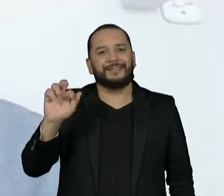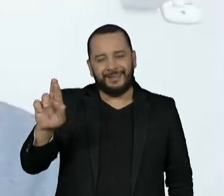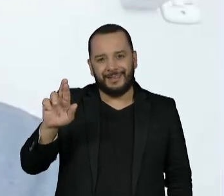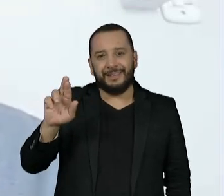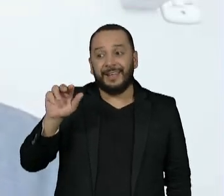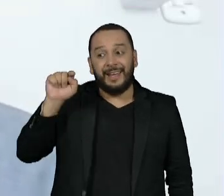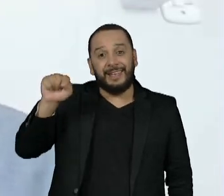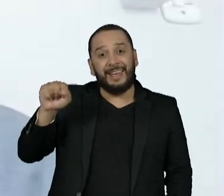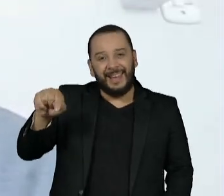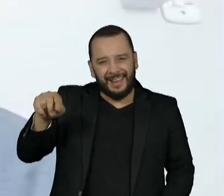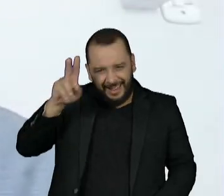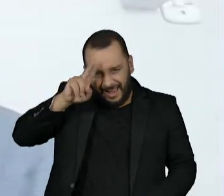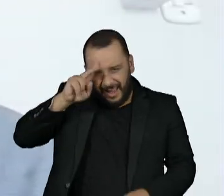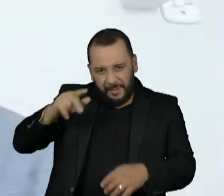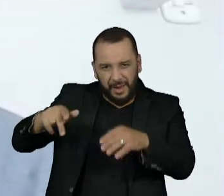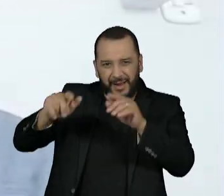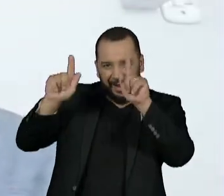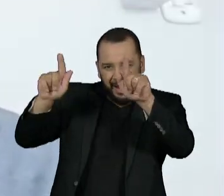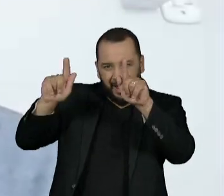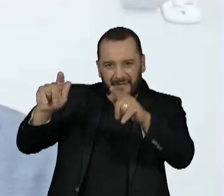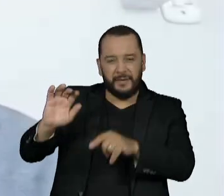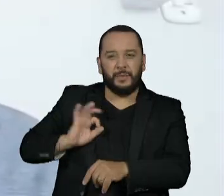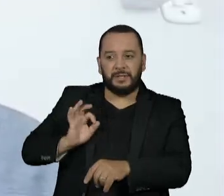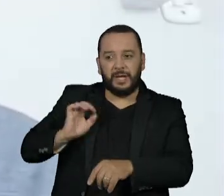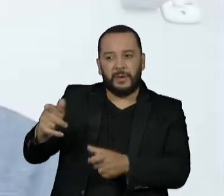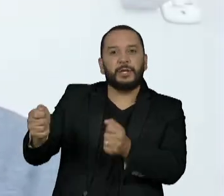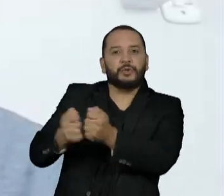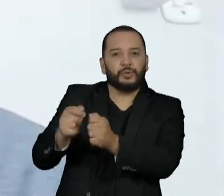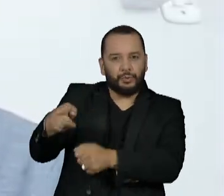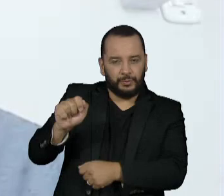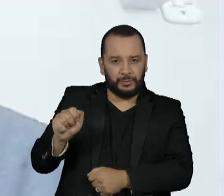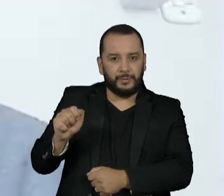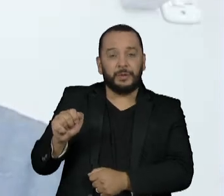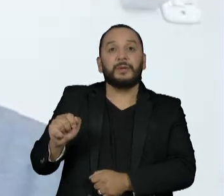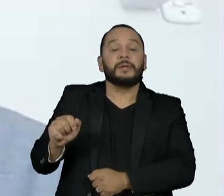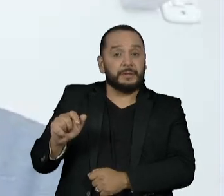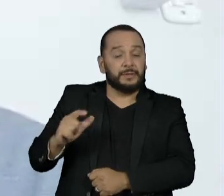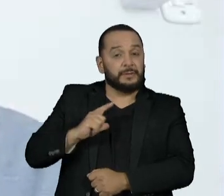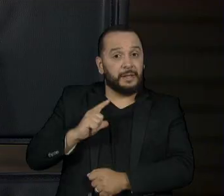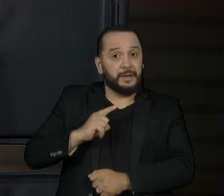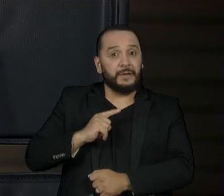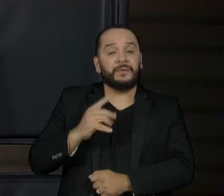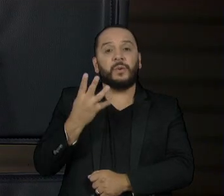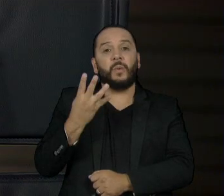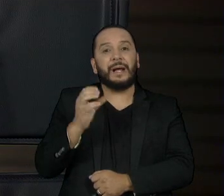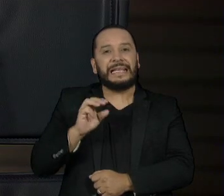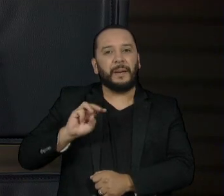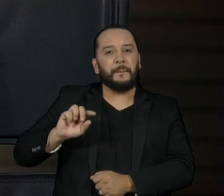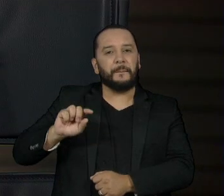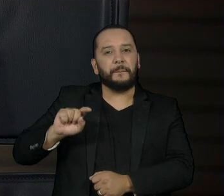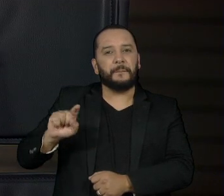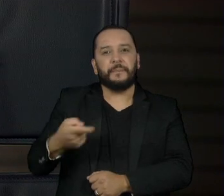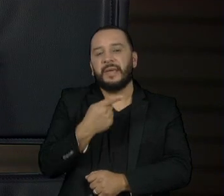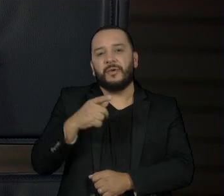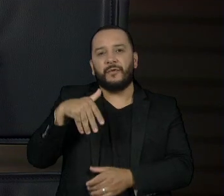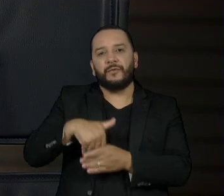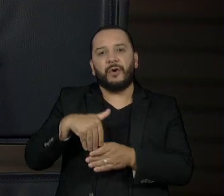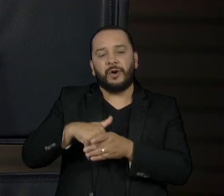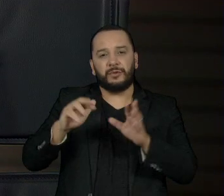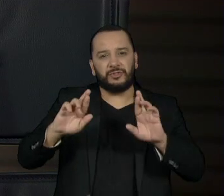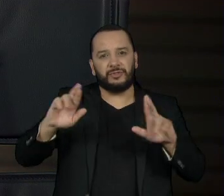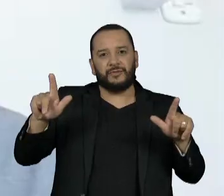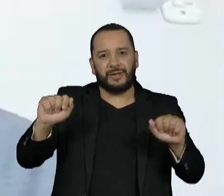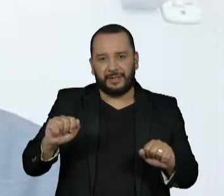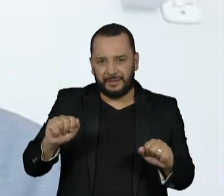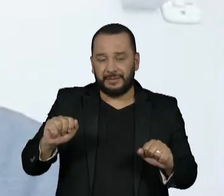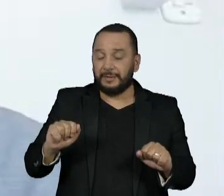E a eleição foi 51% a 49%, né? Foi 40 mil votos de diferença. Então, esse movimento que é o